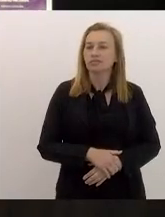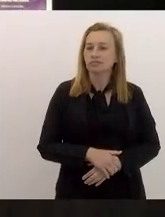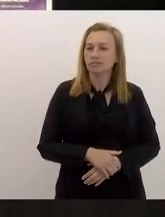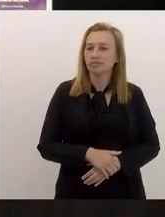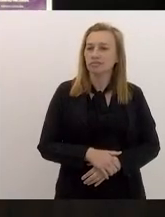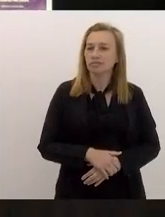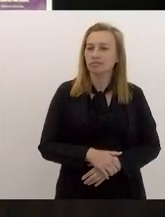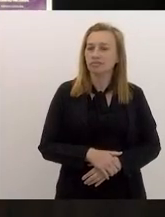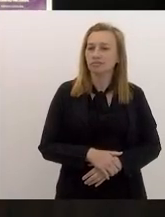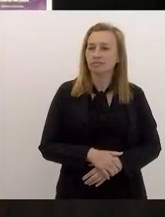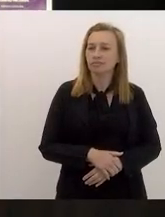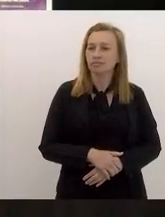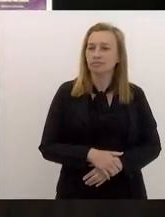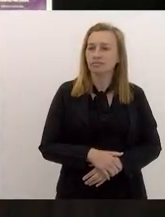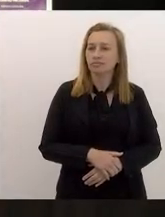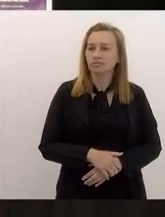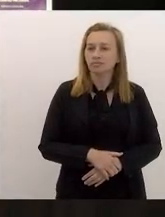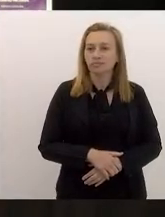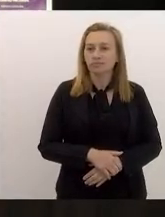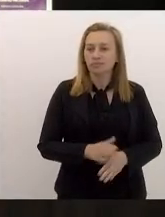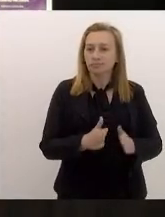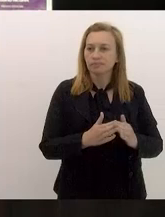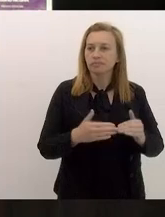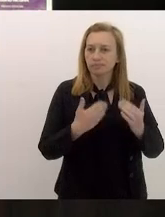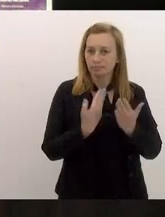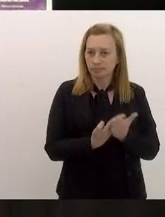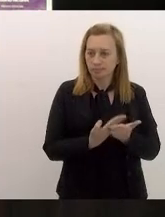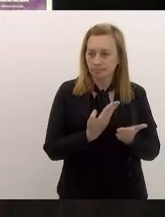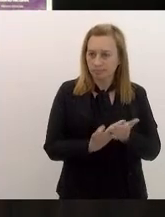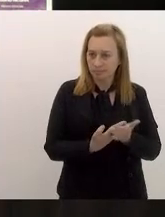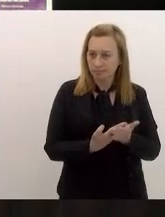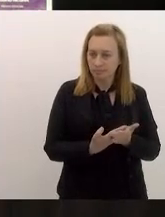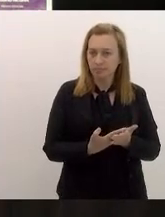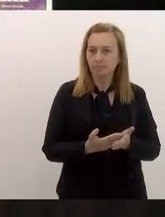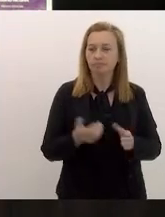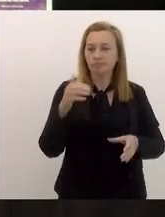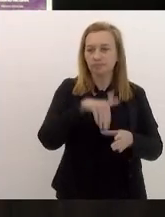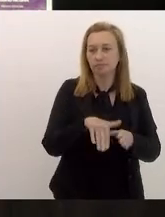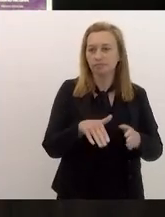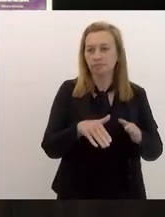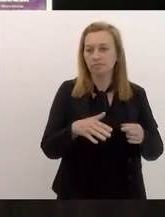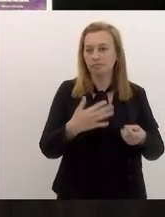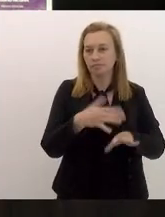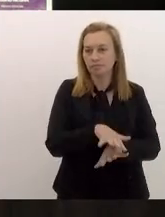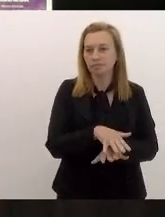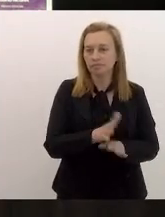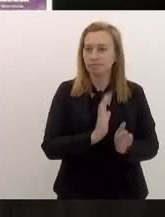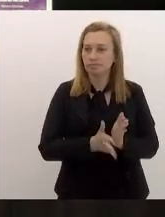Então, aos requerimentos. Requer a inclusão na ordem do dia